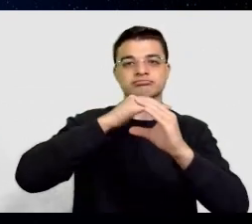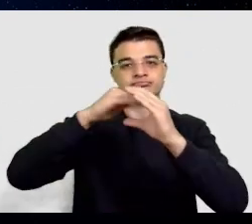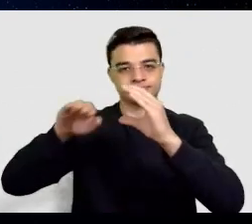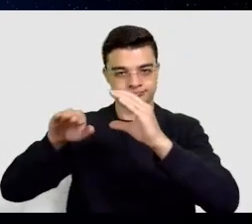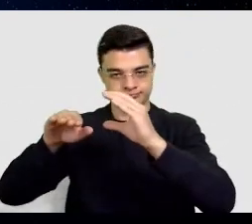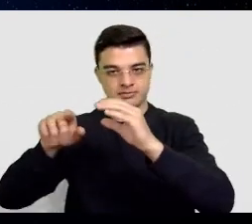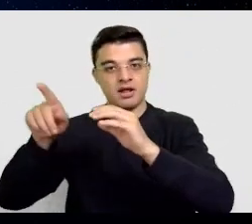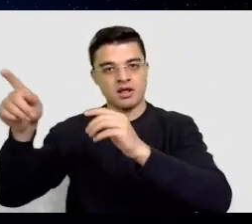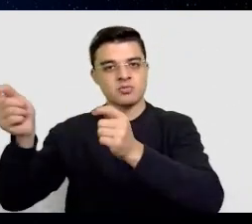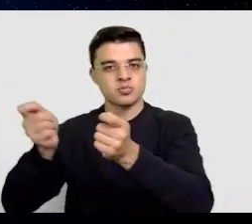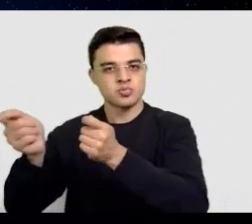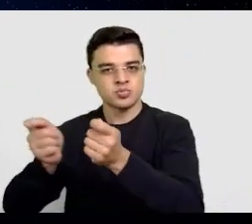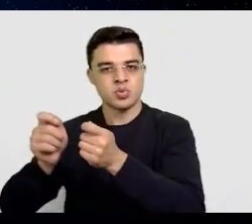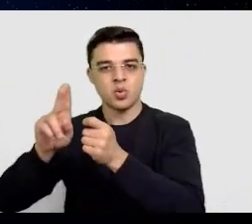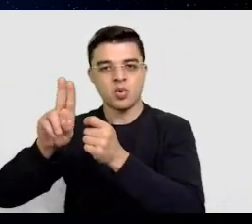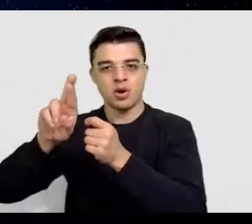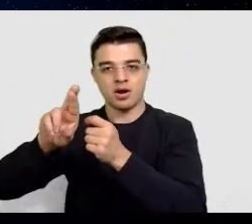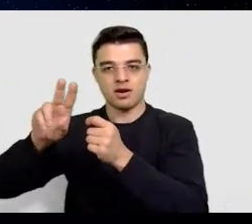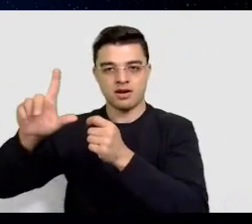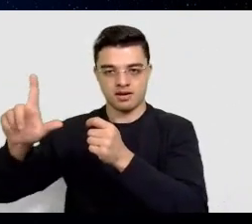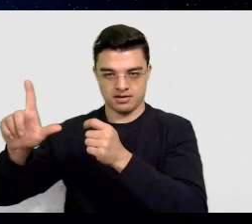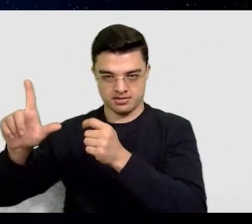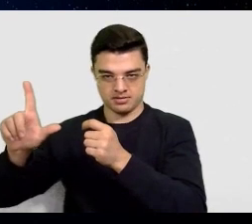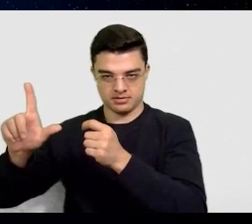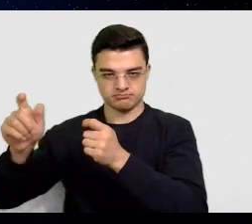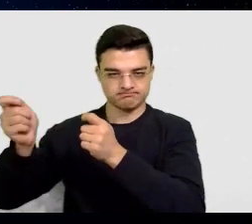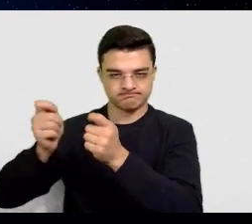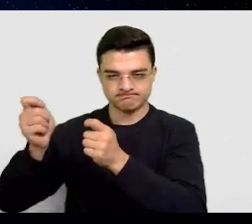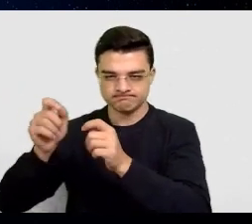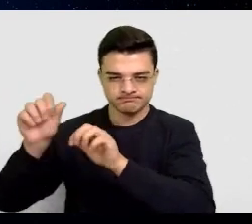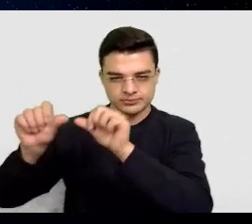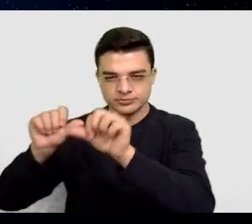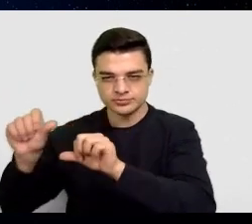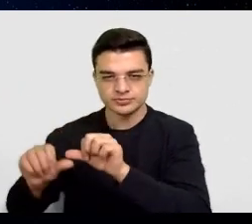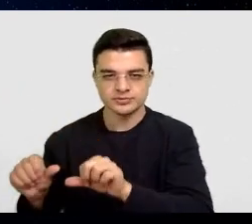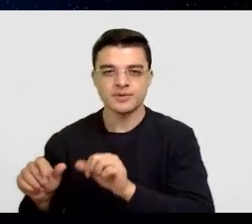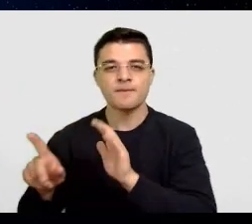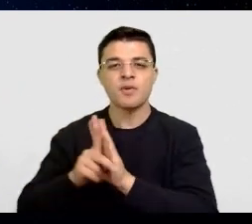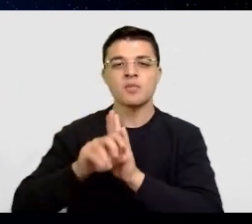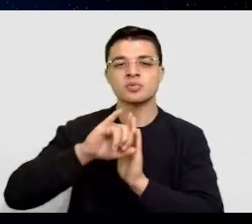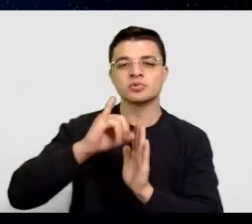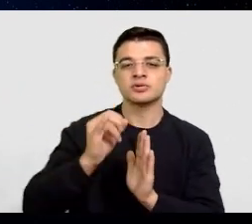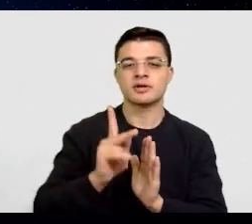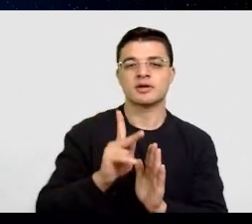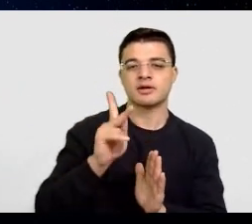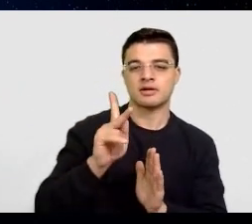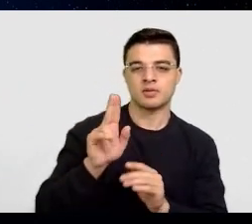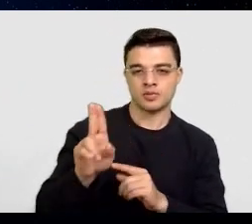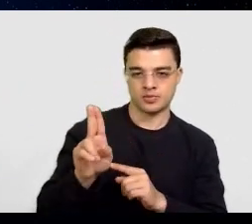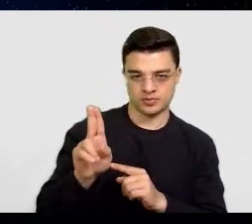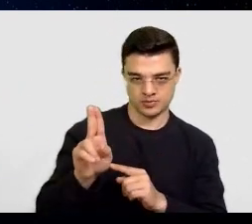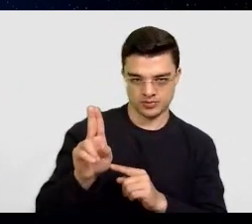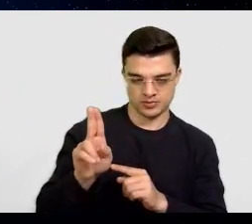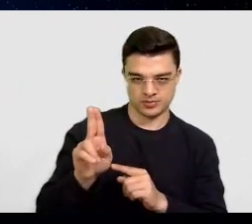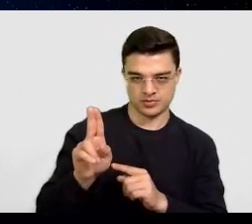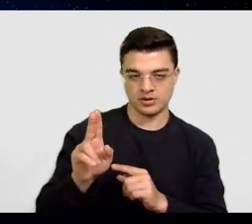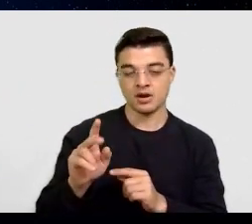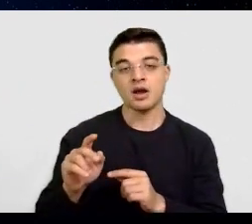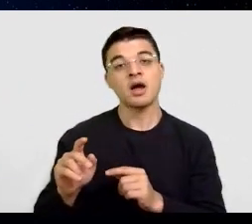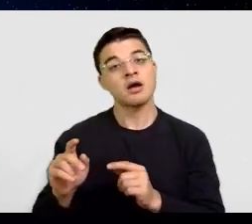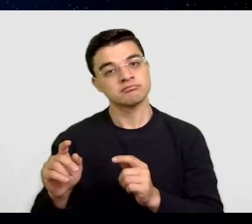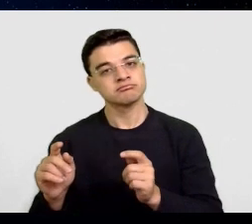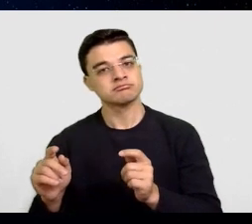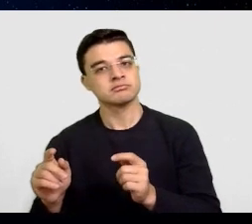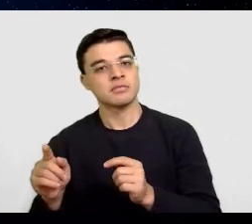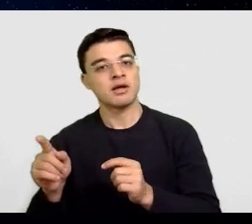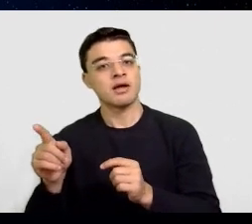a URL, né, do JKU, né, do JSON Web Token assinado, para interagir e fazer com